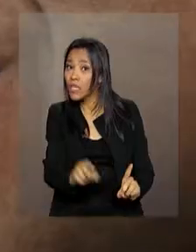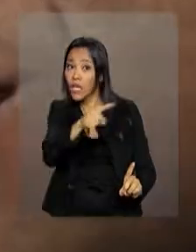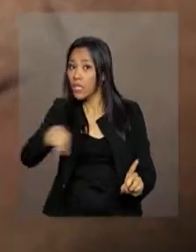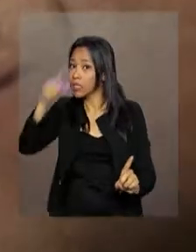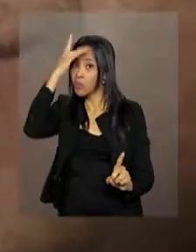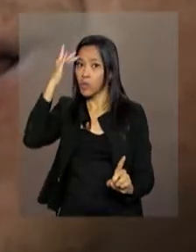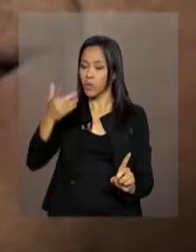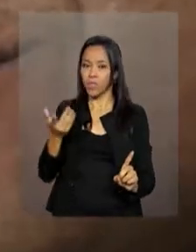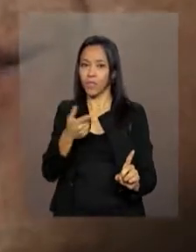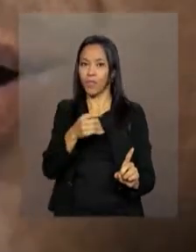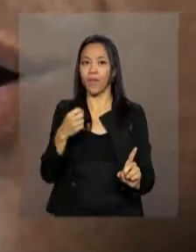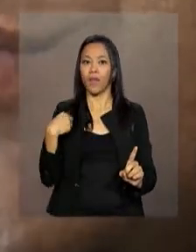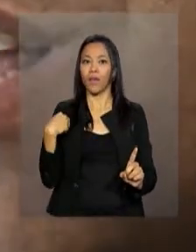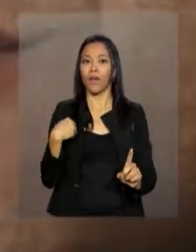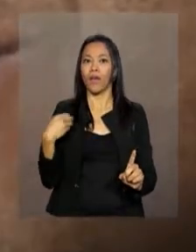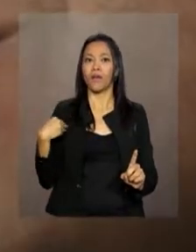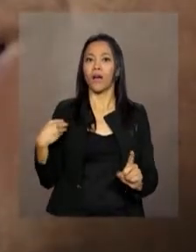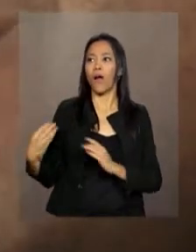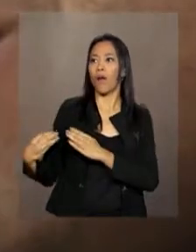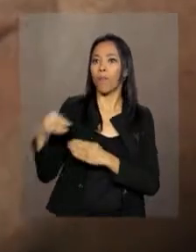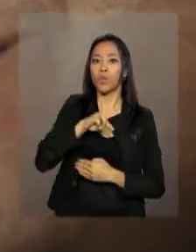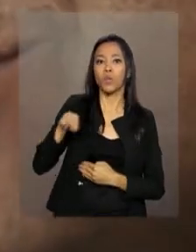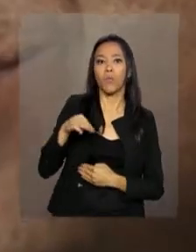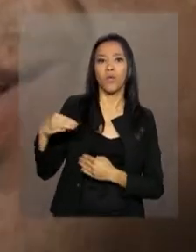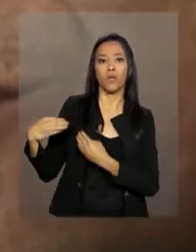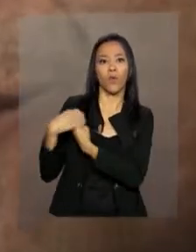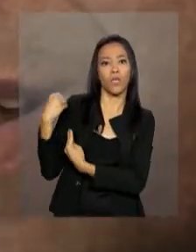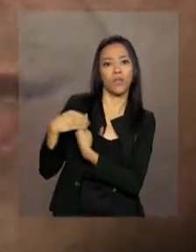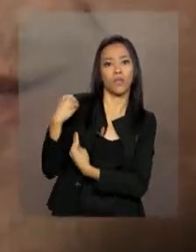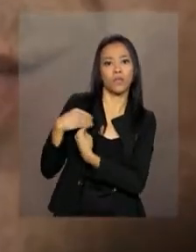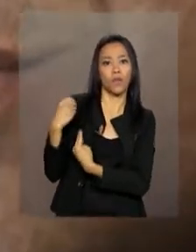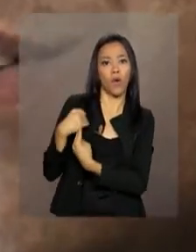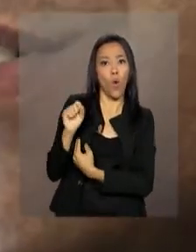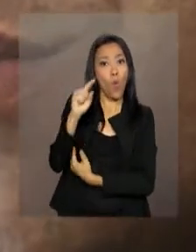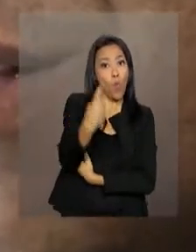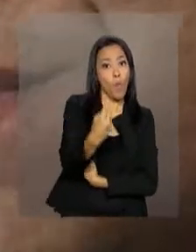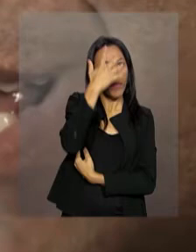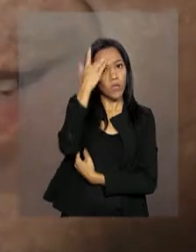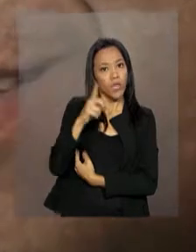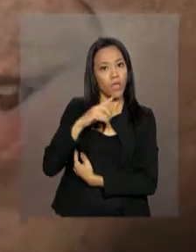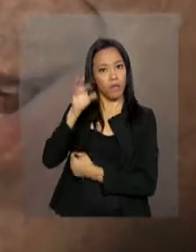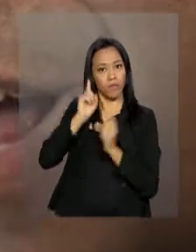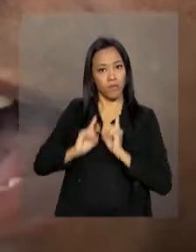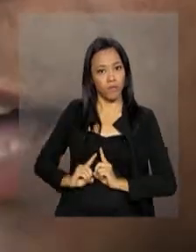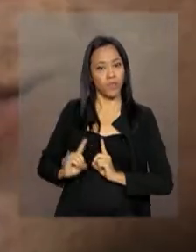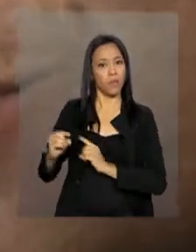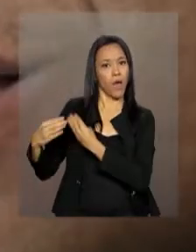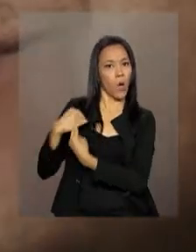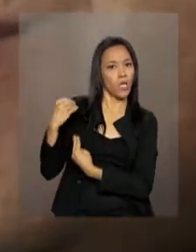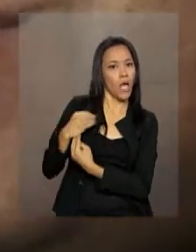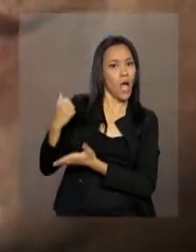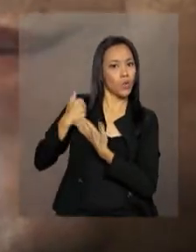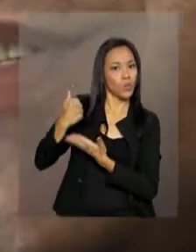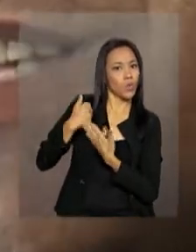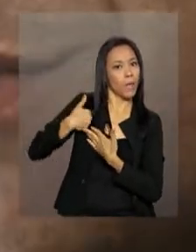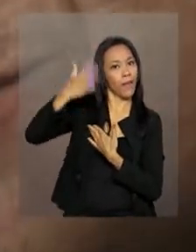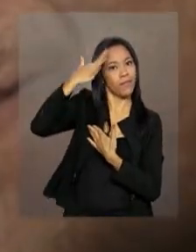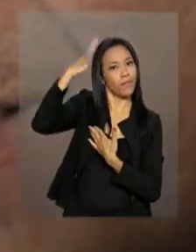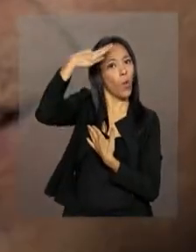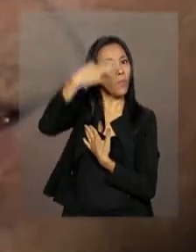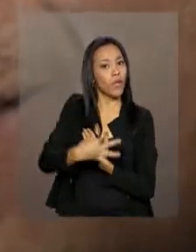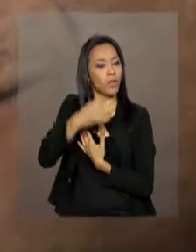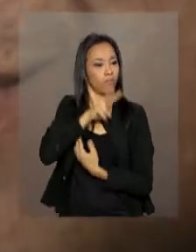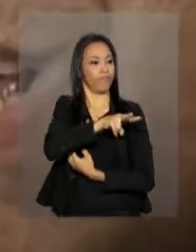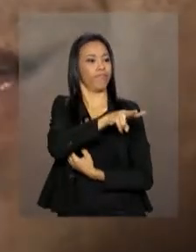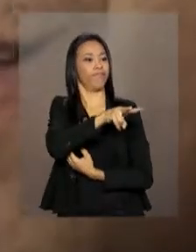de que sem o auxílio ou sem o monitoramento de uma das pessoas com deficiência que ajudou na concepção do processo,